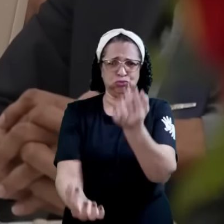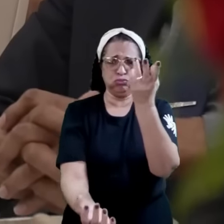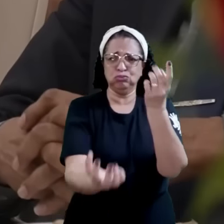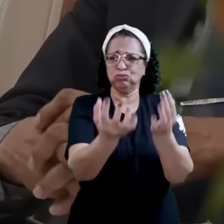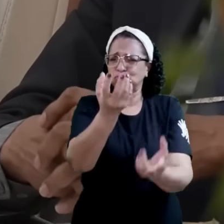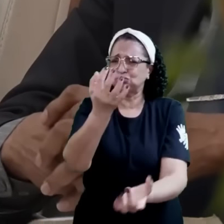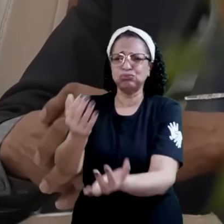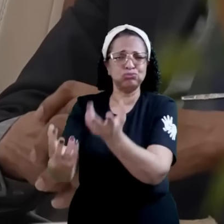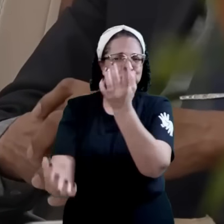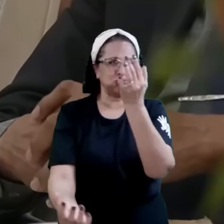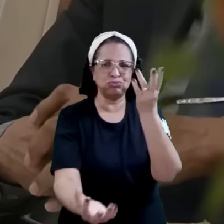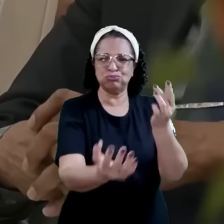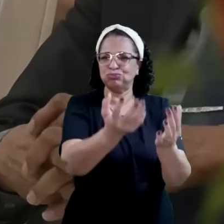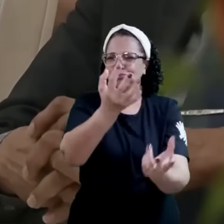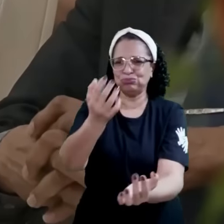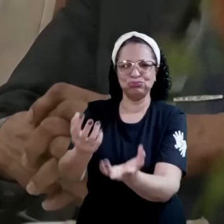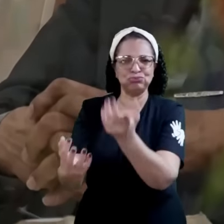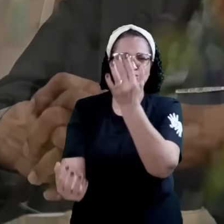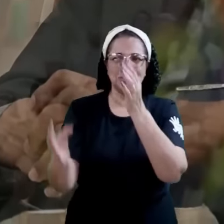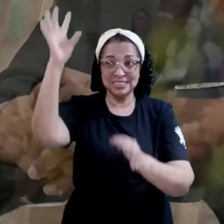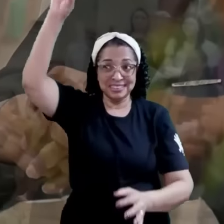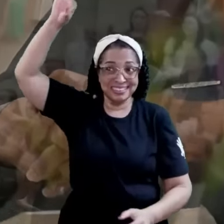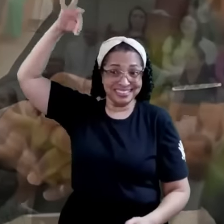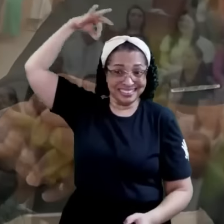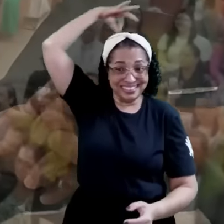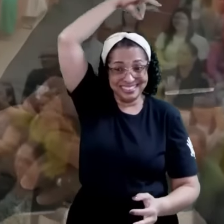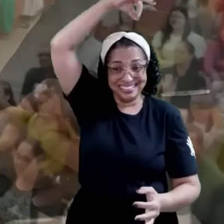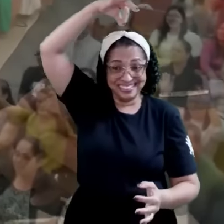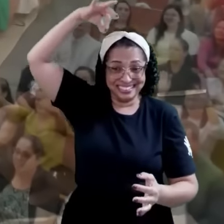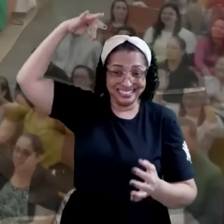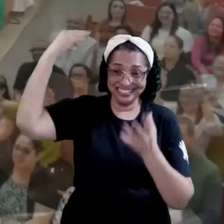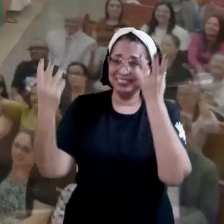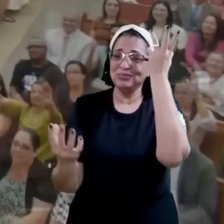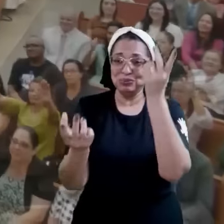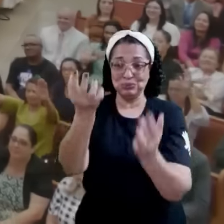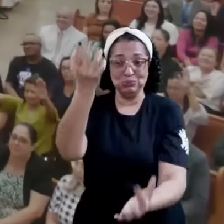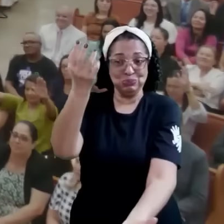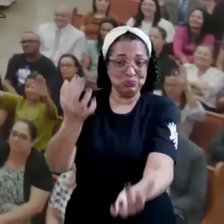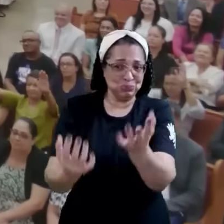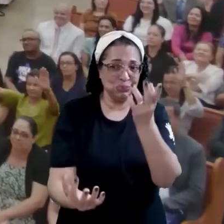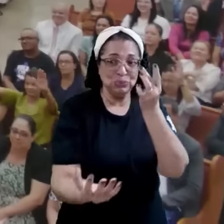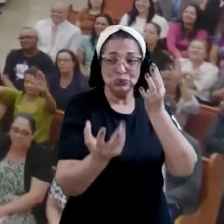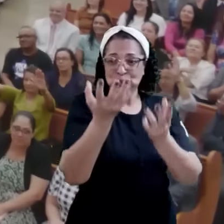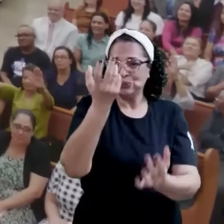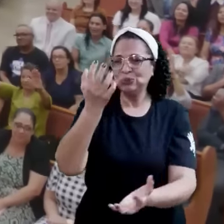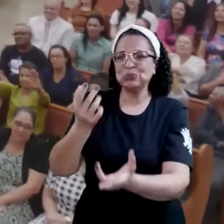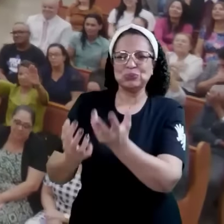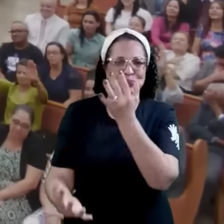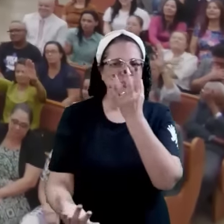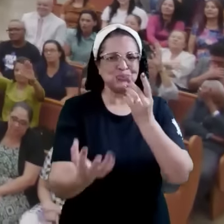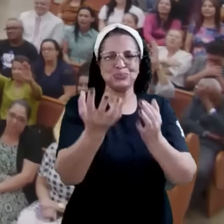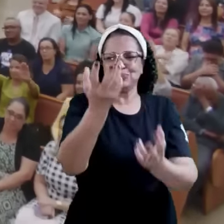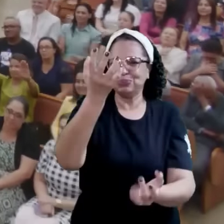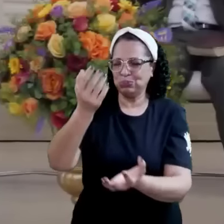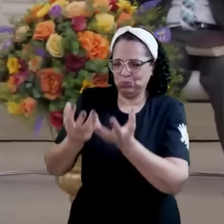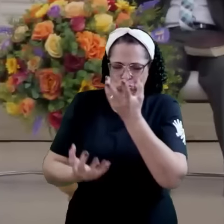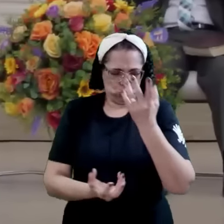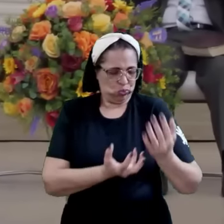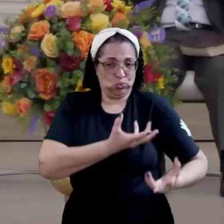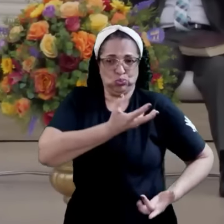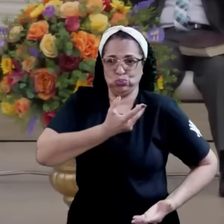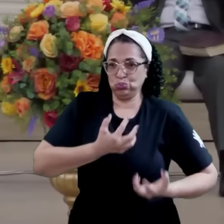Nós esta Roda de Fogo é Jesus há uma Roda de Fogo Entre Nós esta Roda de Fogo é